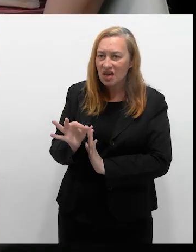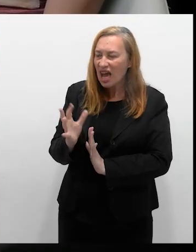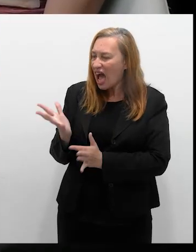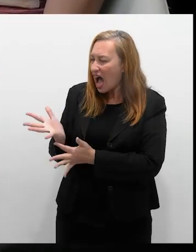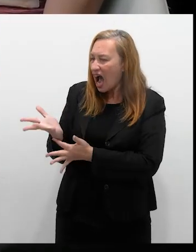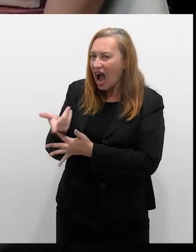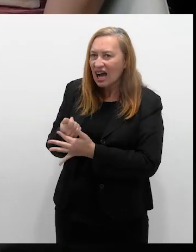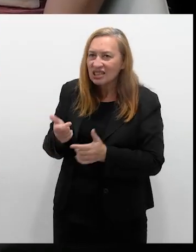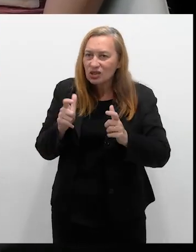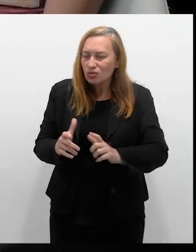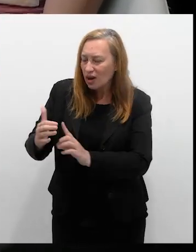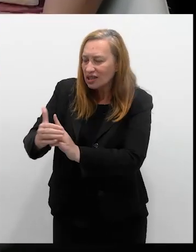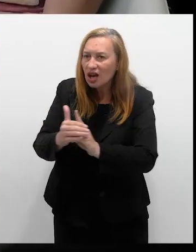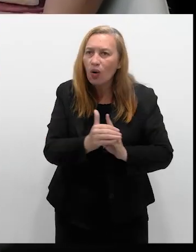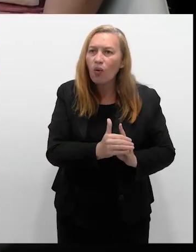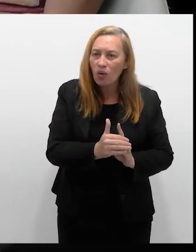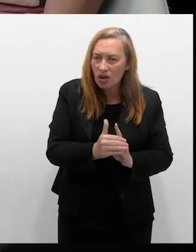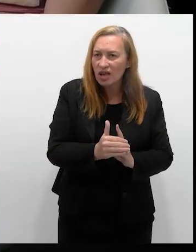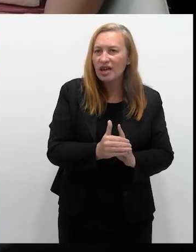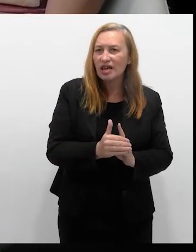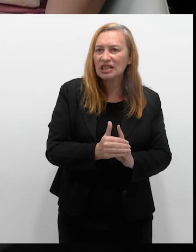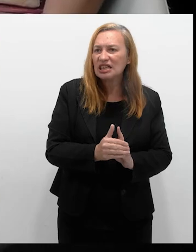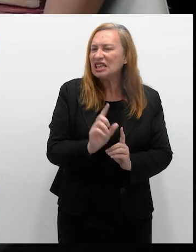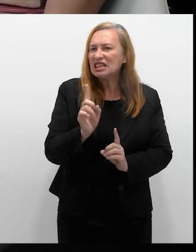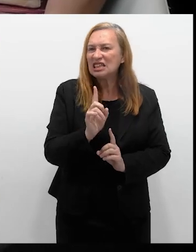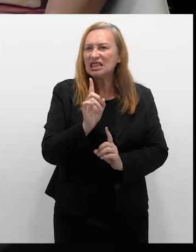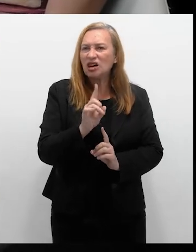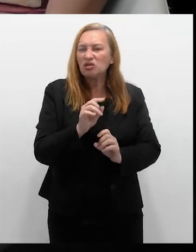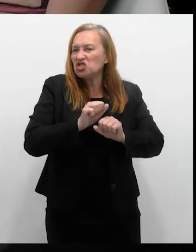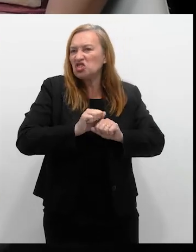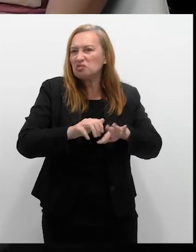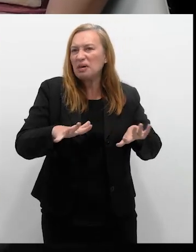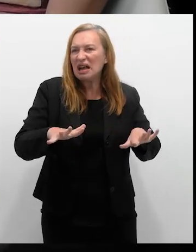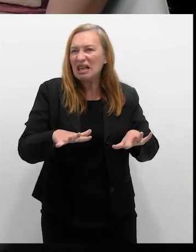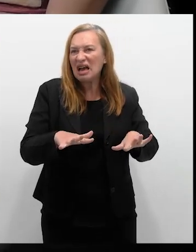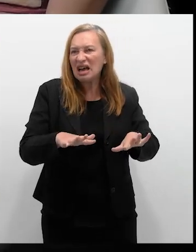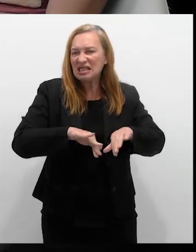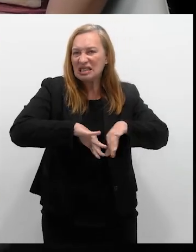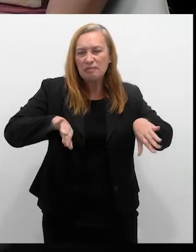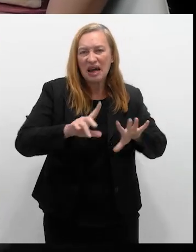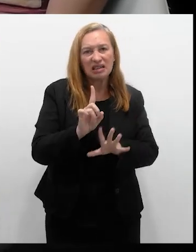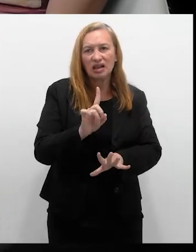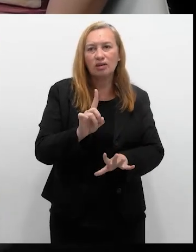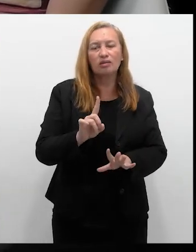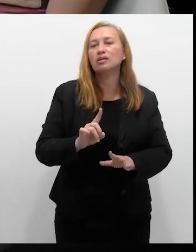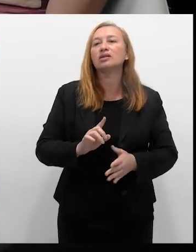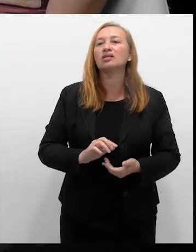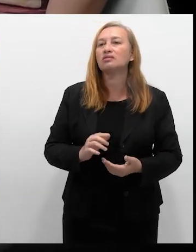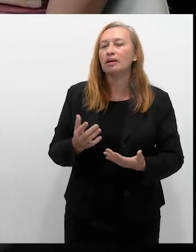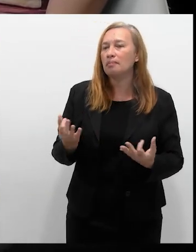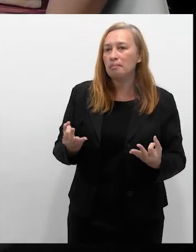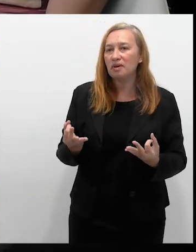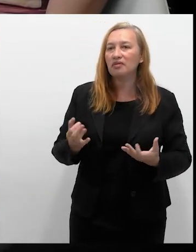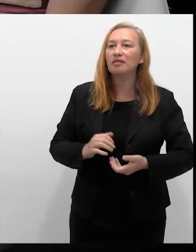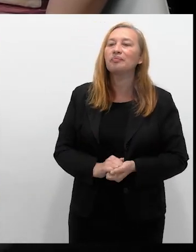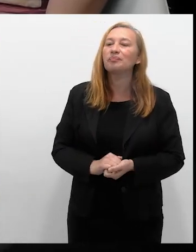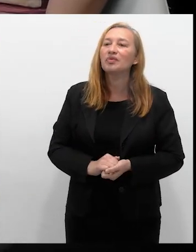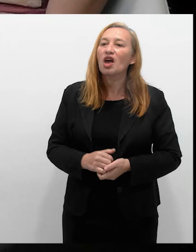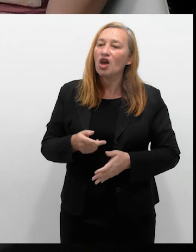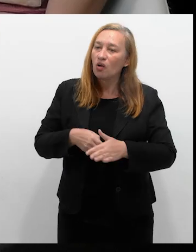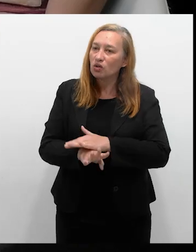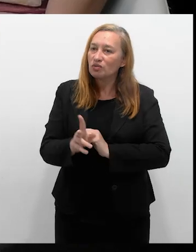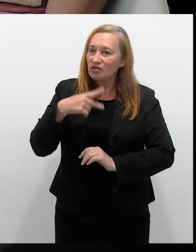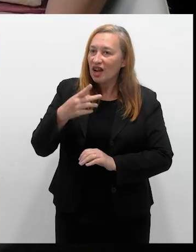acolhimento, definitivamente. Também. A arte é esse lugar de acolher, de Com colocar. certeza. E não de espalhar, sabe? Com certeza.